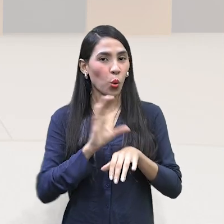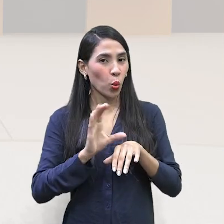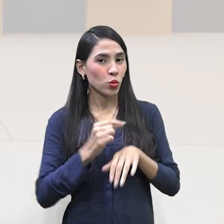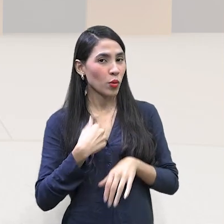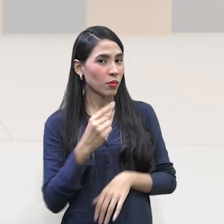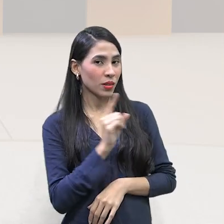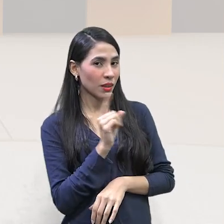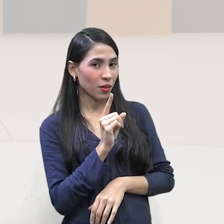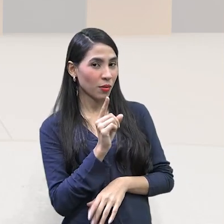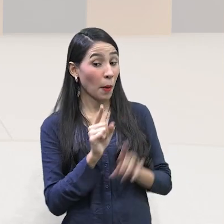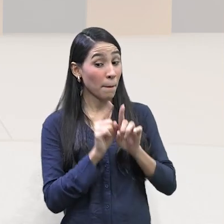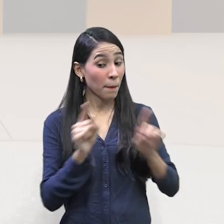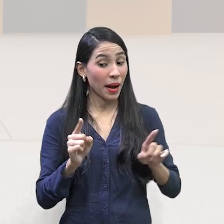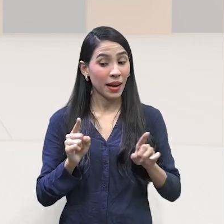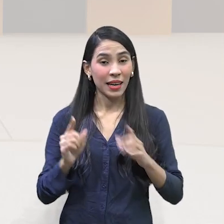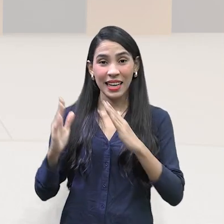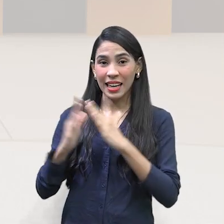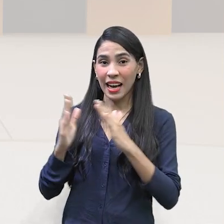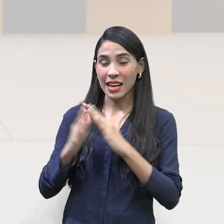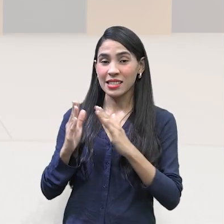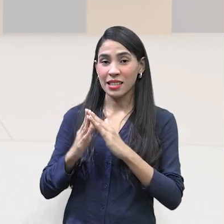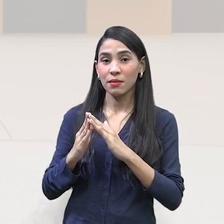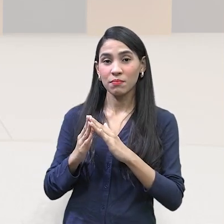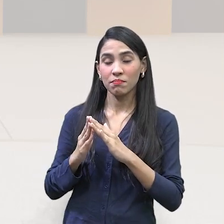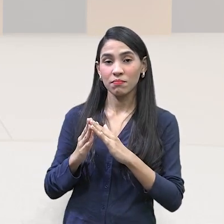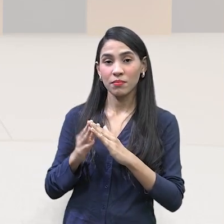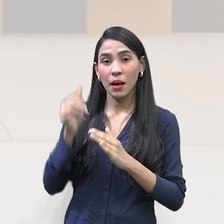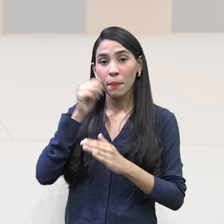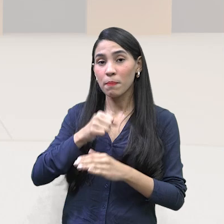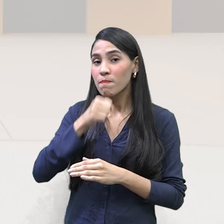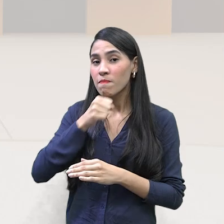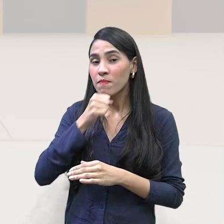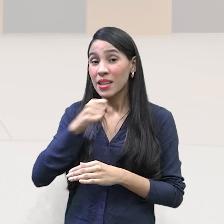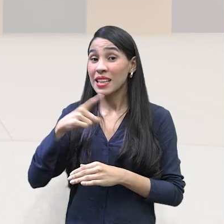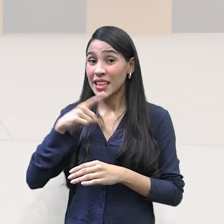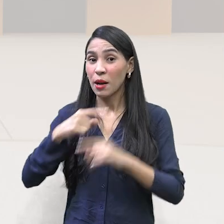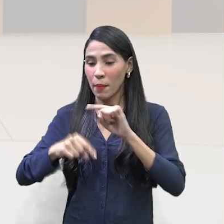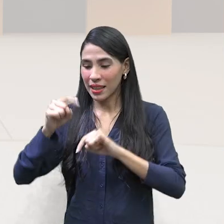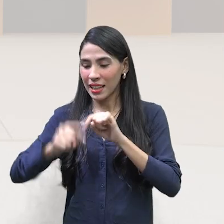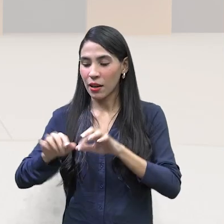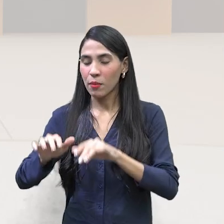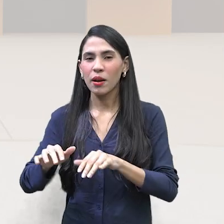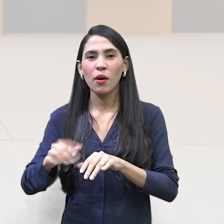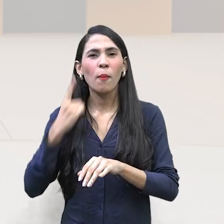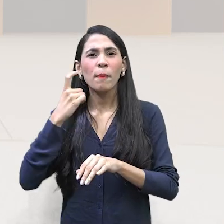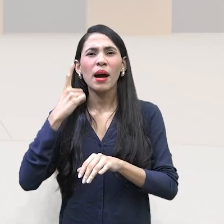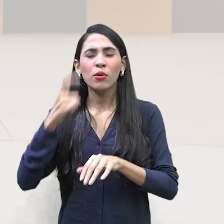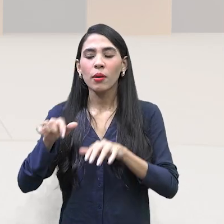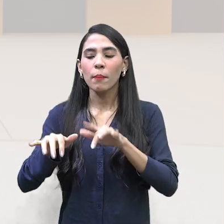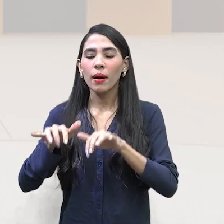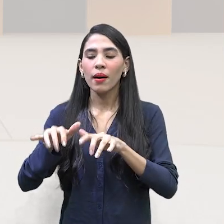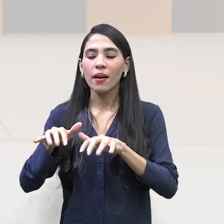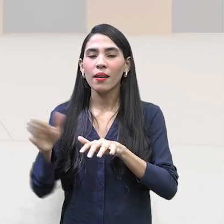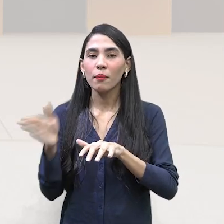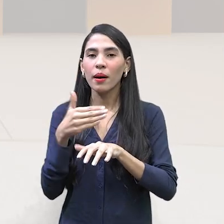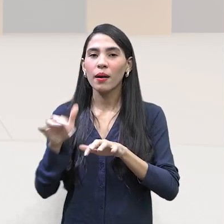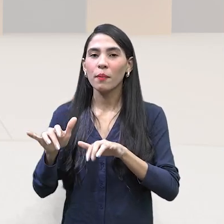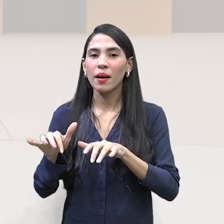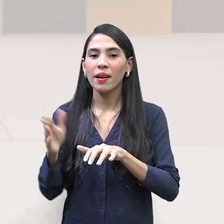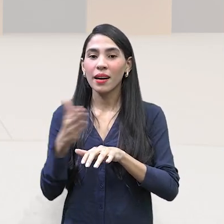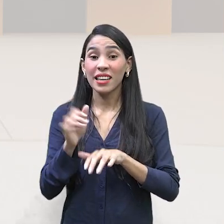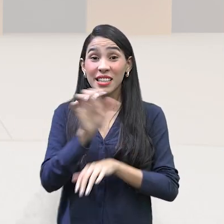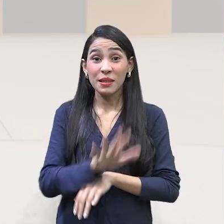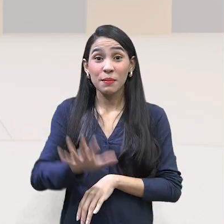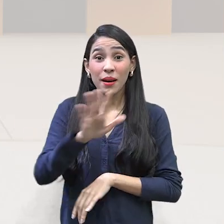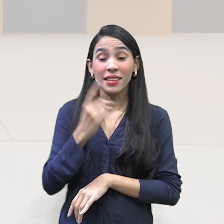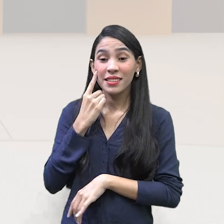fiz, mas na casa dos meus pais até hoje tem uma máquina de escrever, e engraçado o barulhinho, não é? Agora a gente vendo aí a imagem,